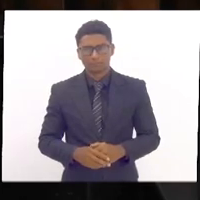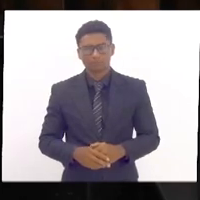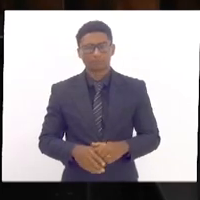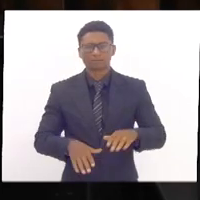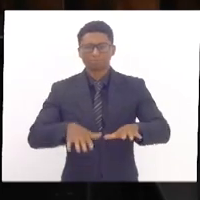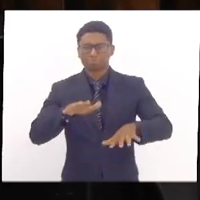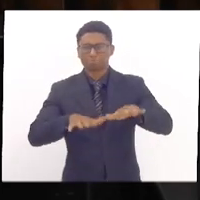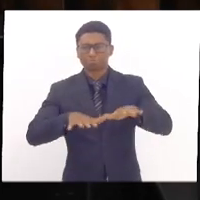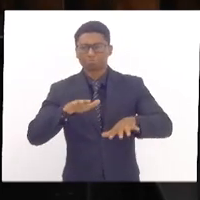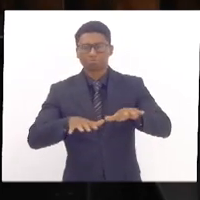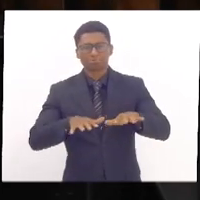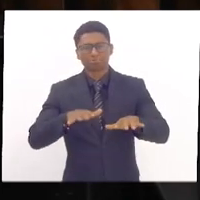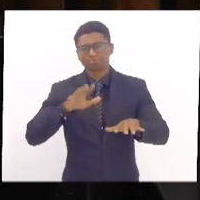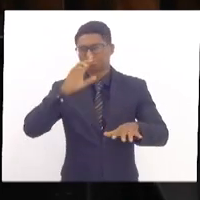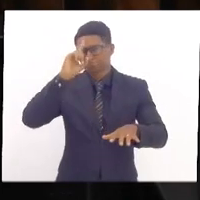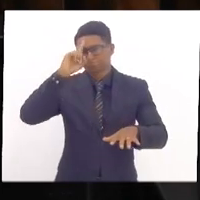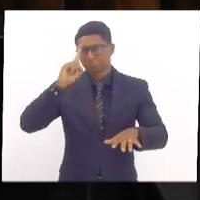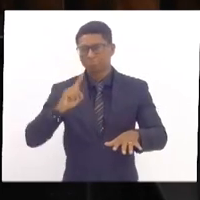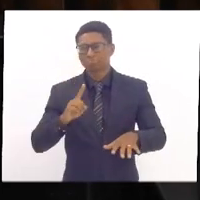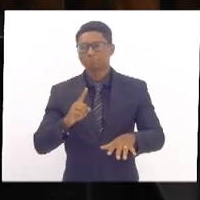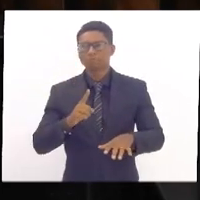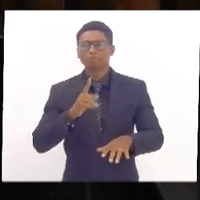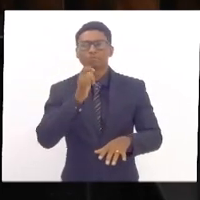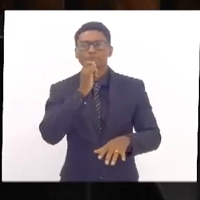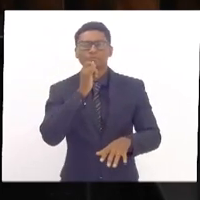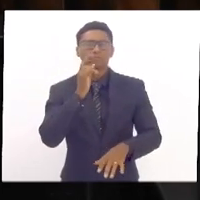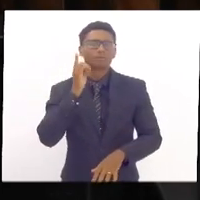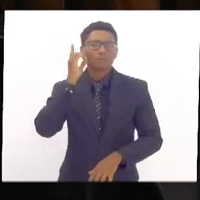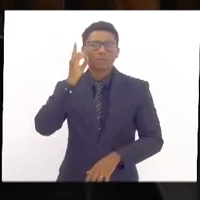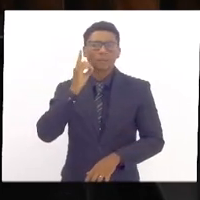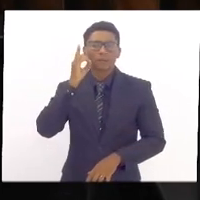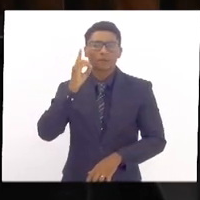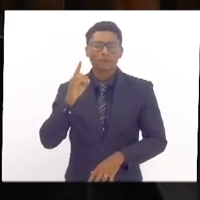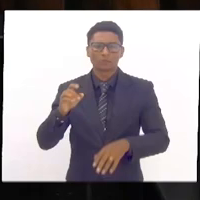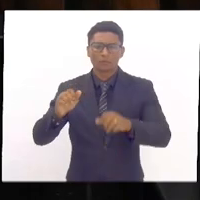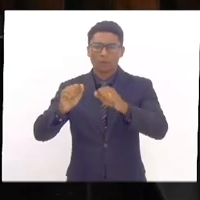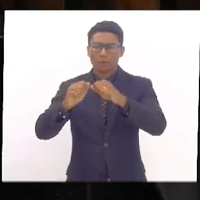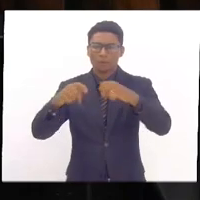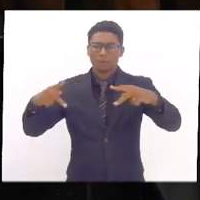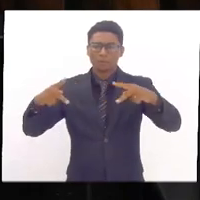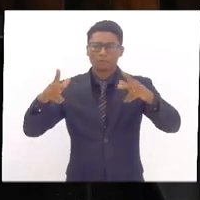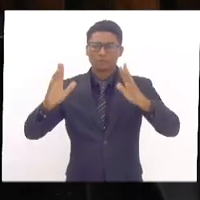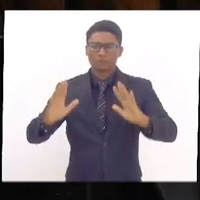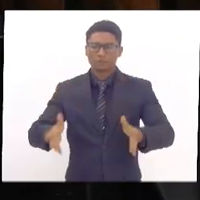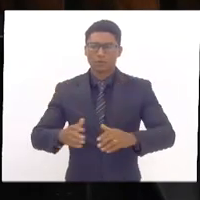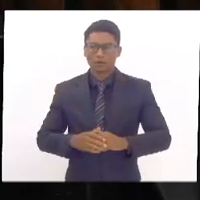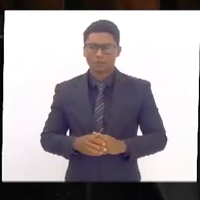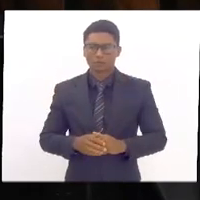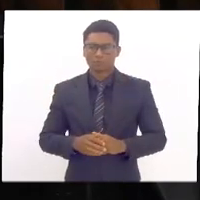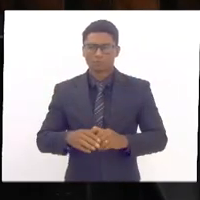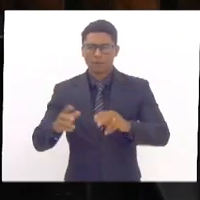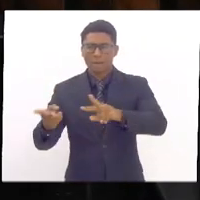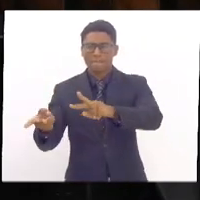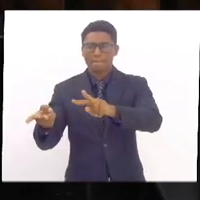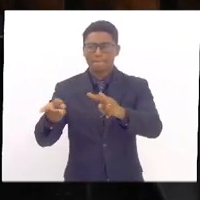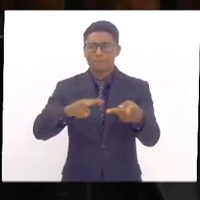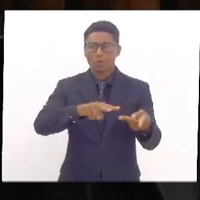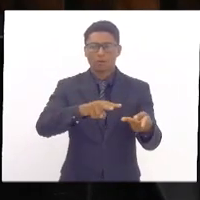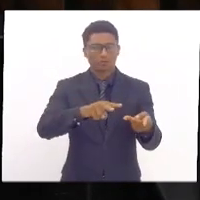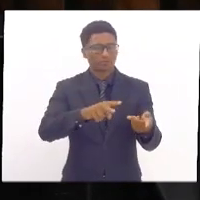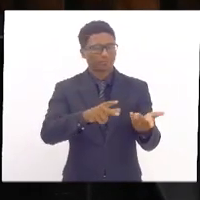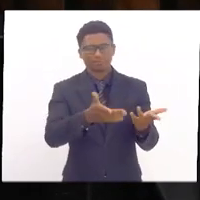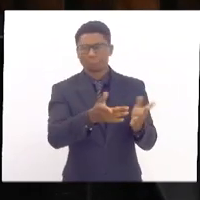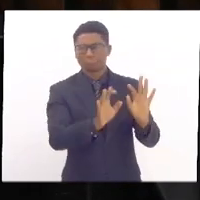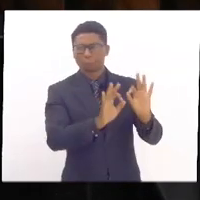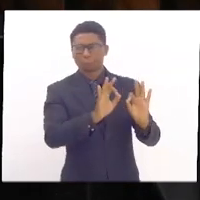entender. Como é que um deputado já aposentado pode vir a migrar para esse plano, se ele já